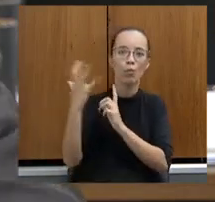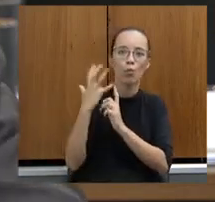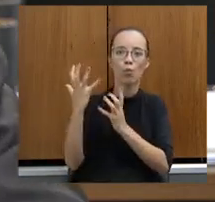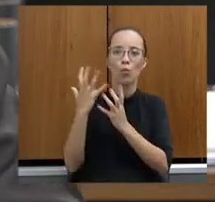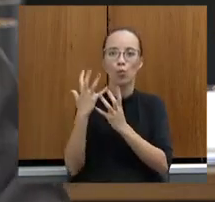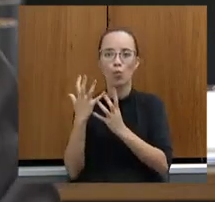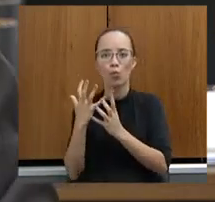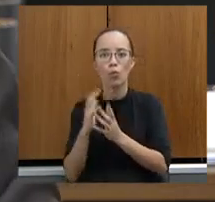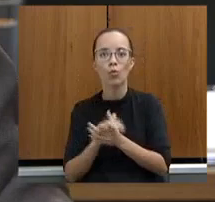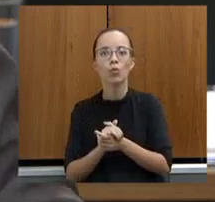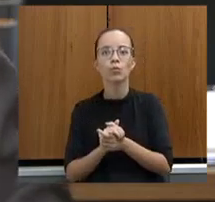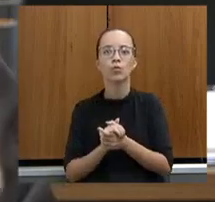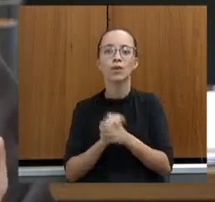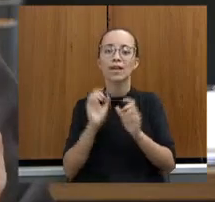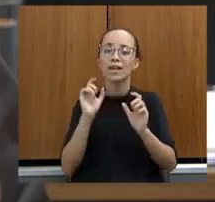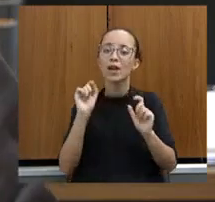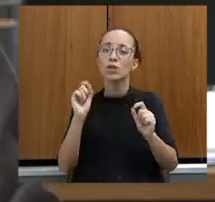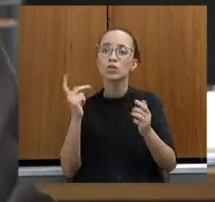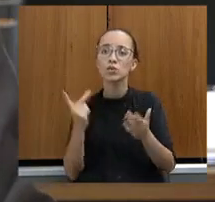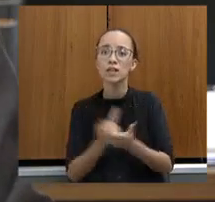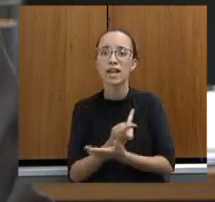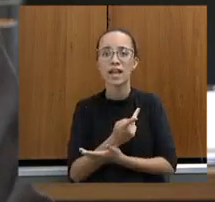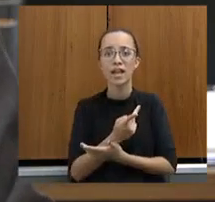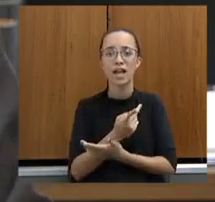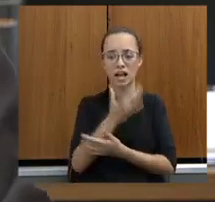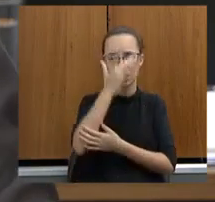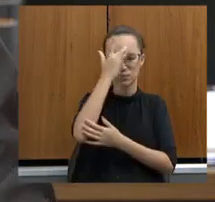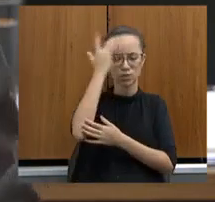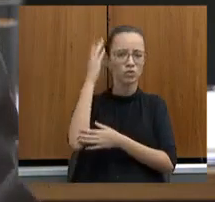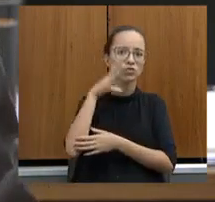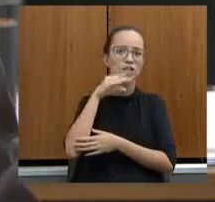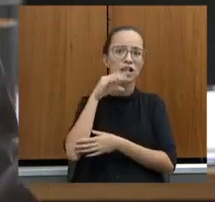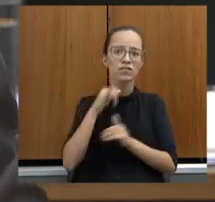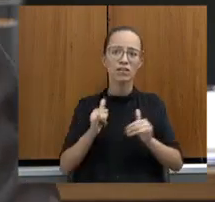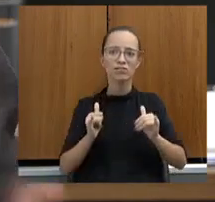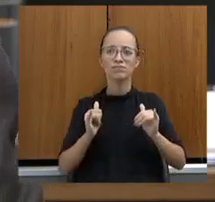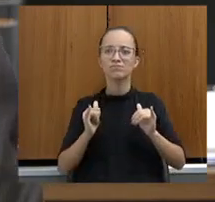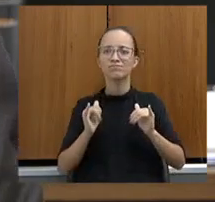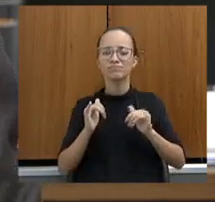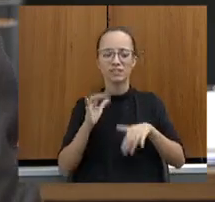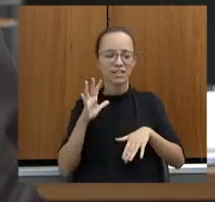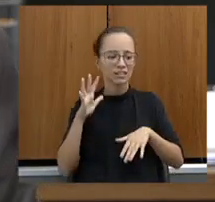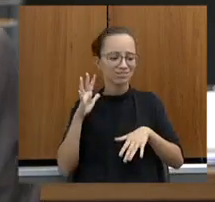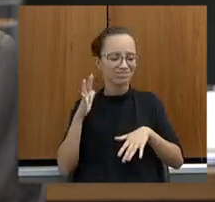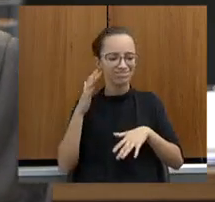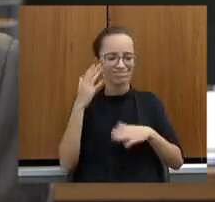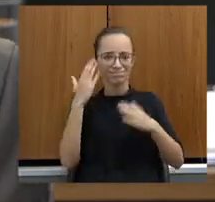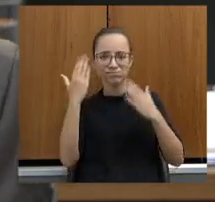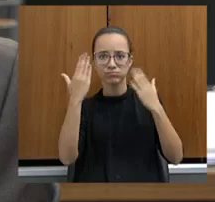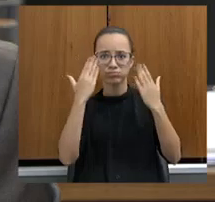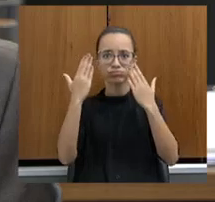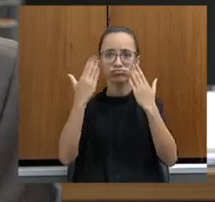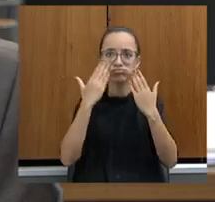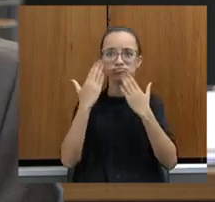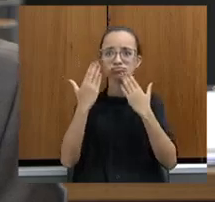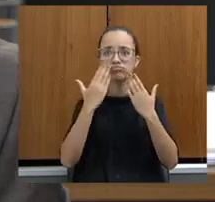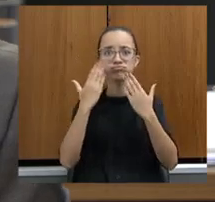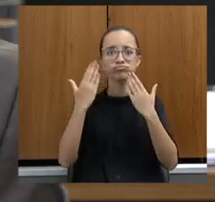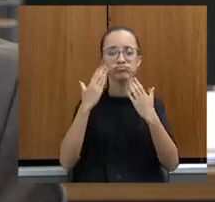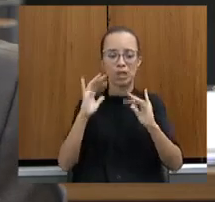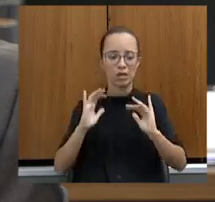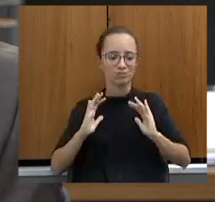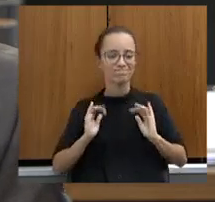absenteísmo é aquela doença que ele adquire por excesso de trabalho e isso é um círculo